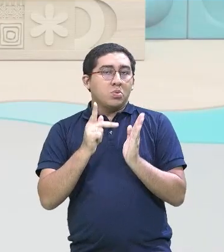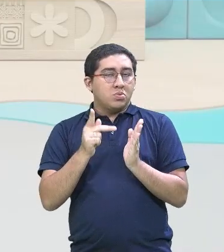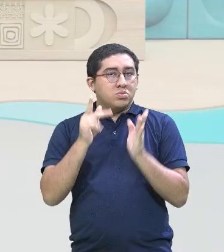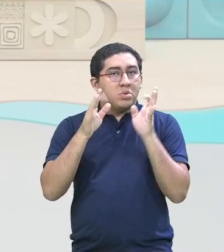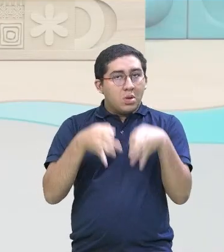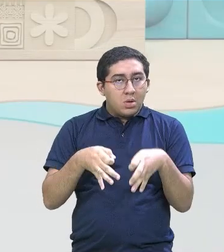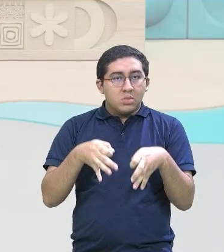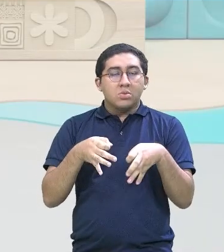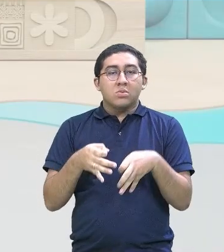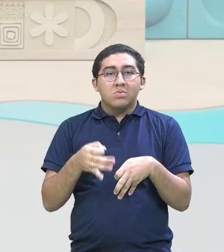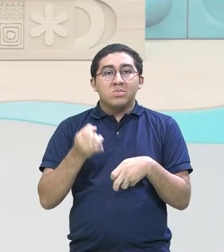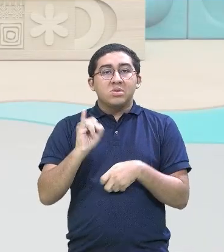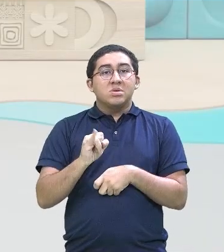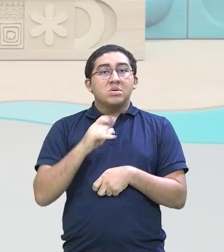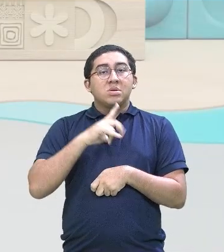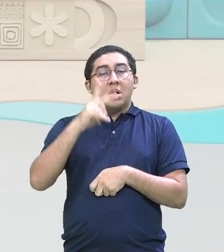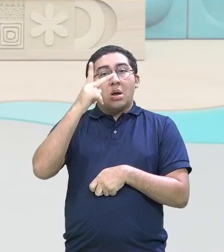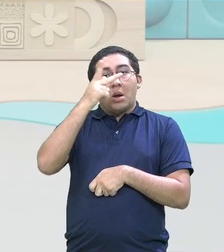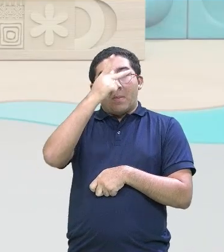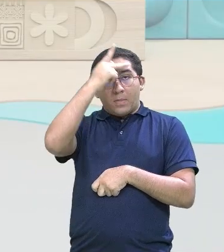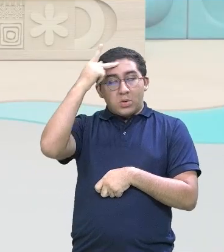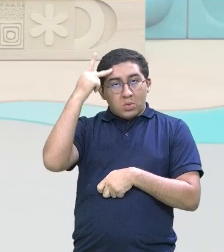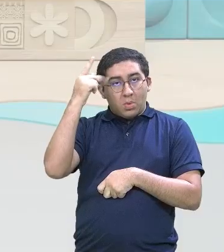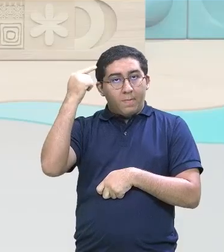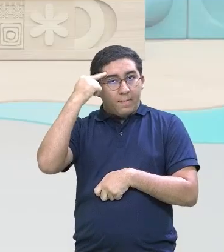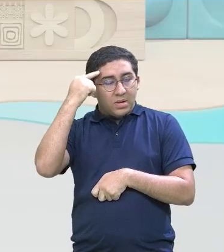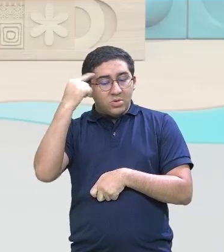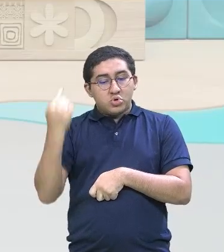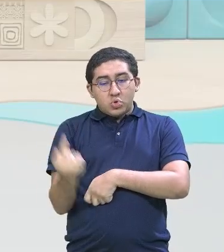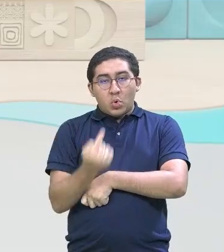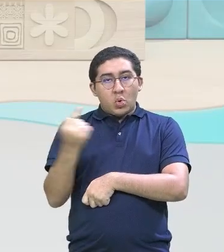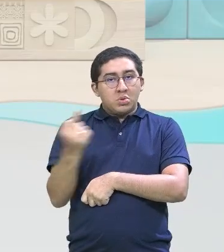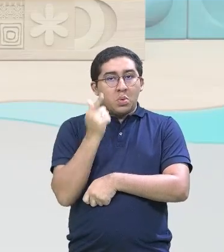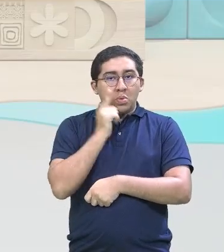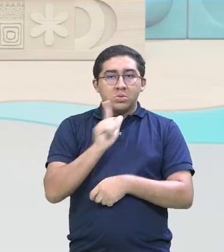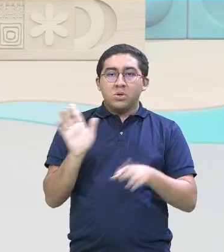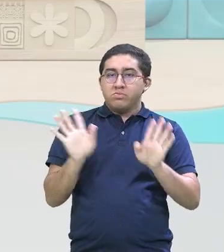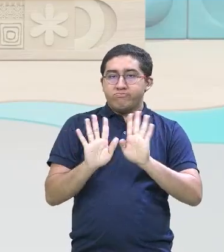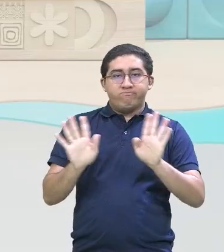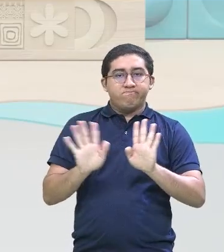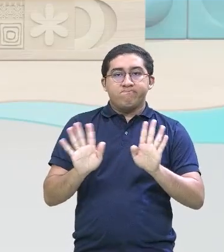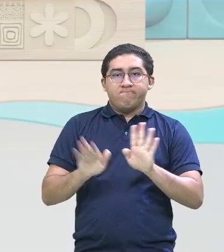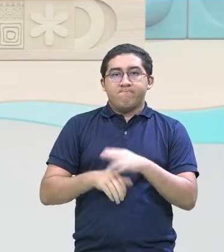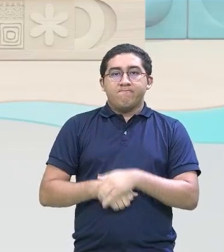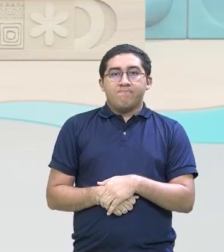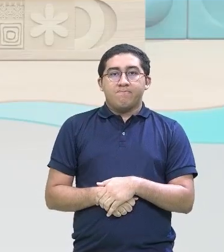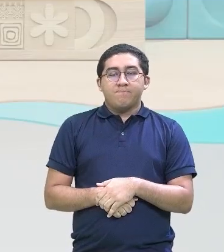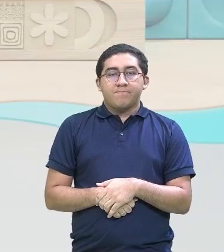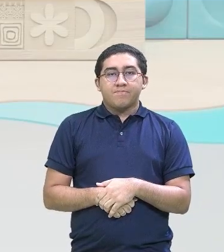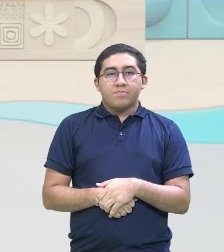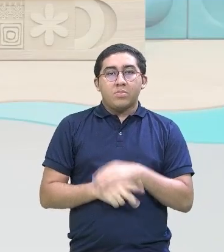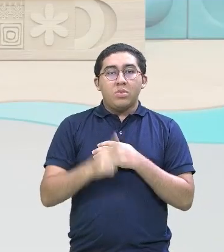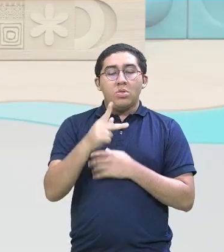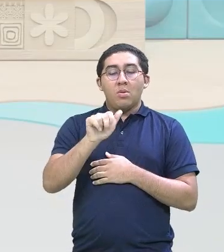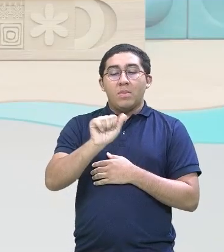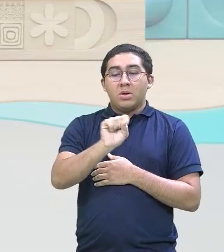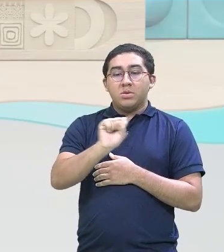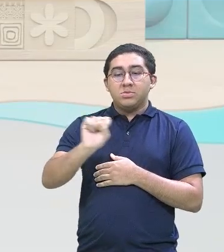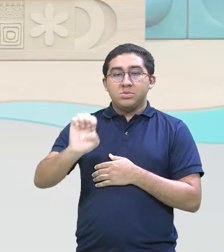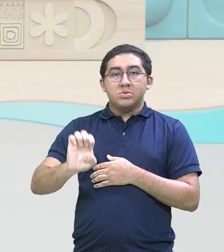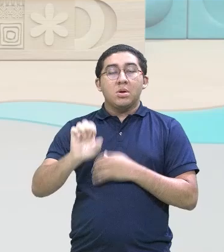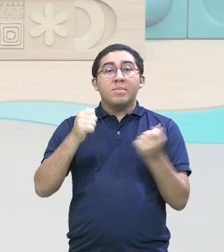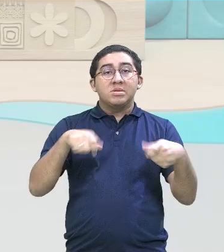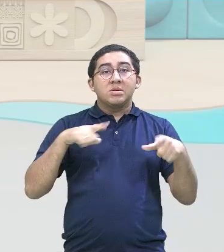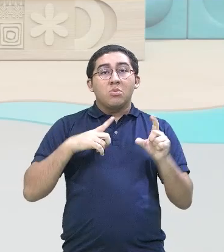jogadores pensando de forma individualista. Então, para isso, o passe é necessário tanto para que